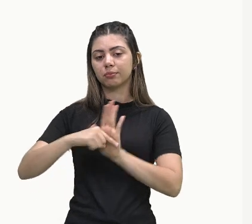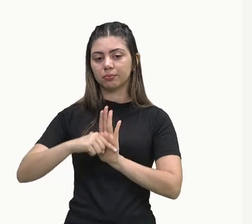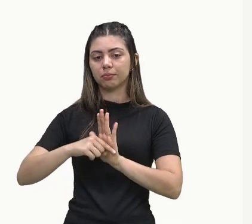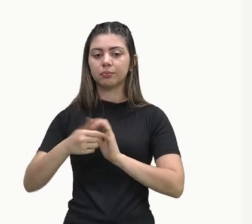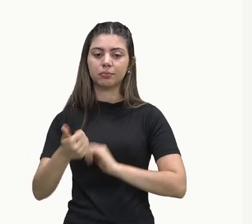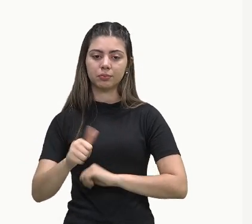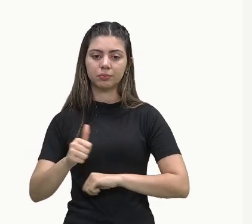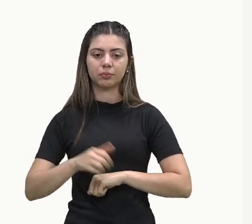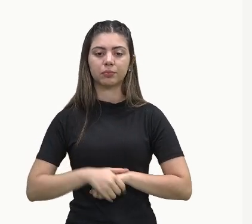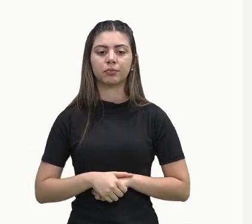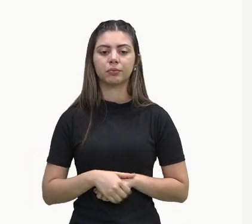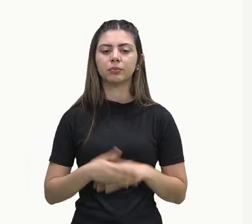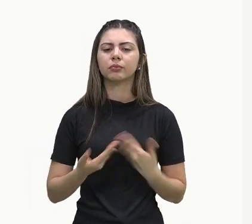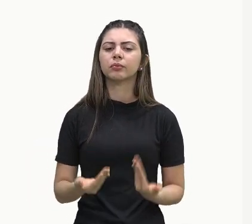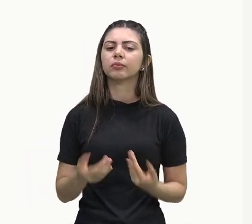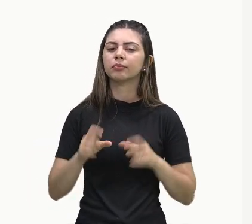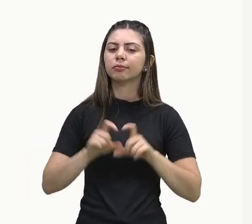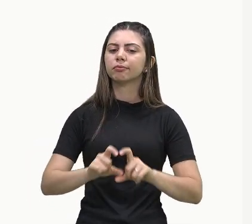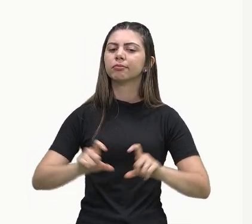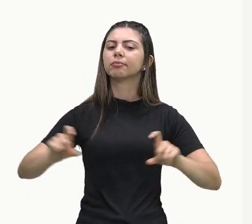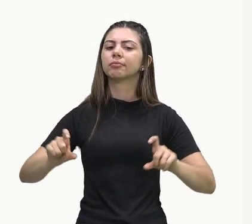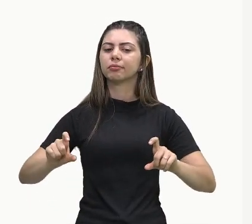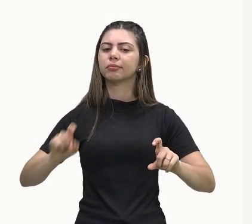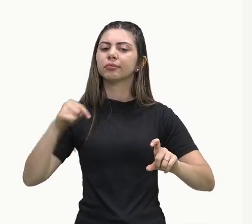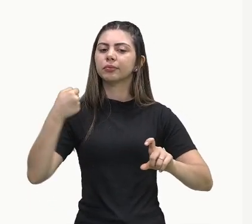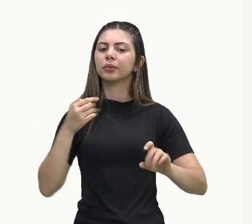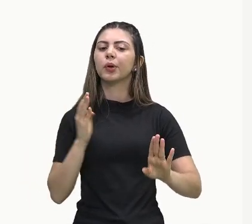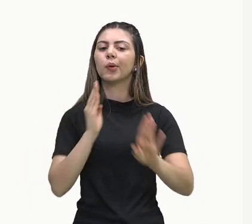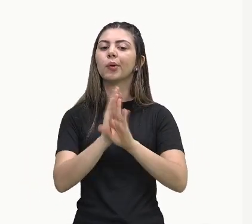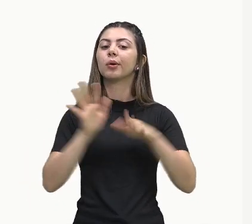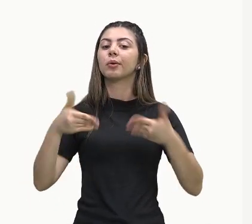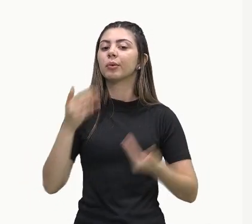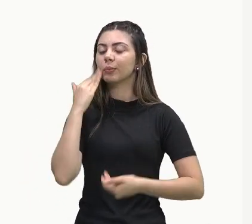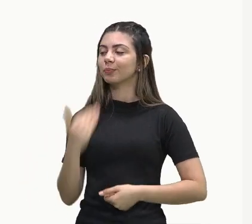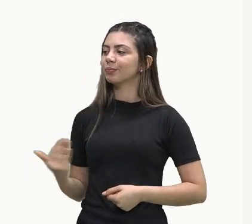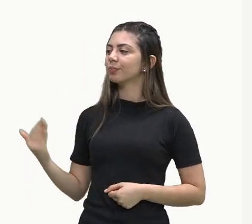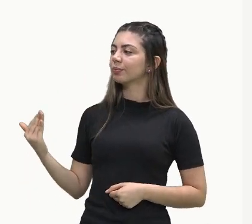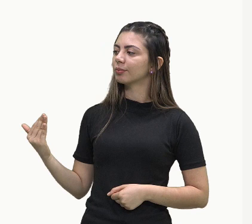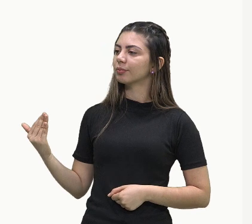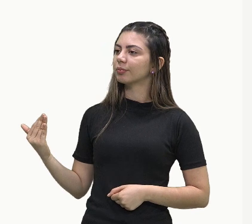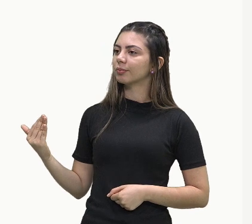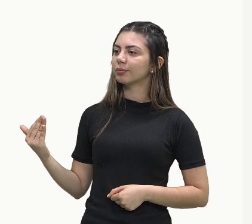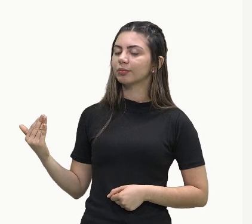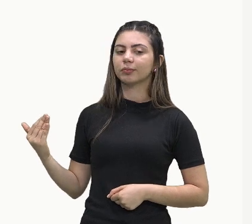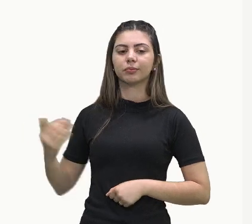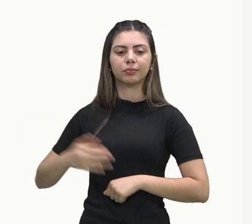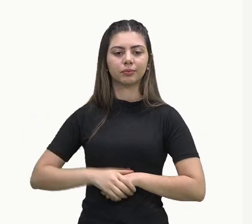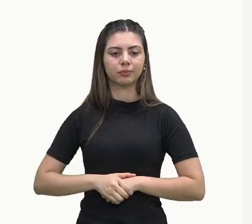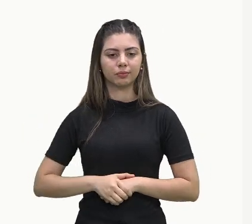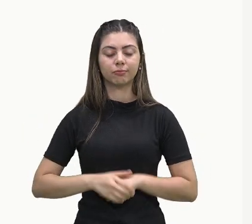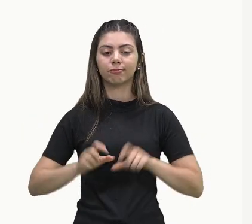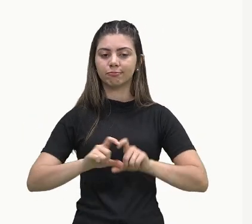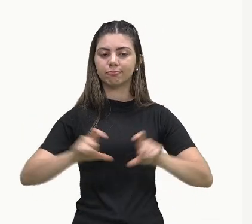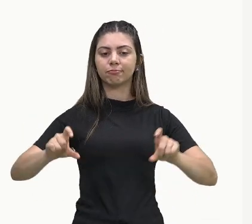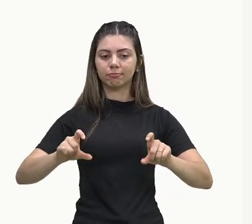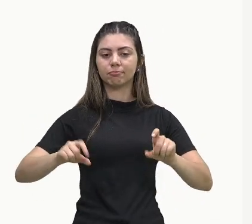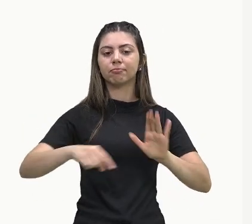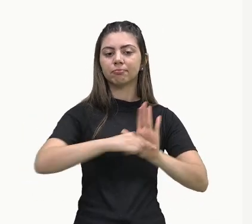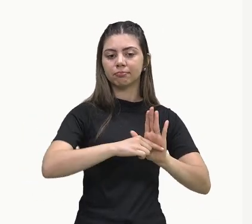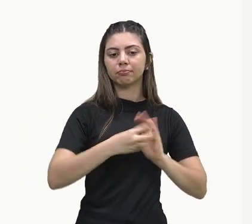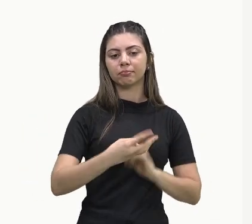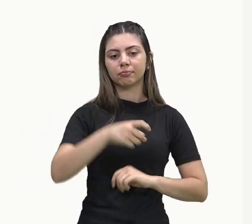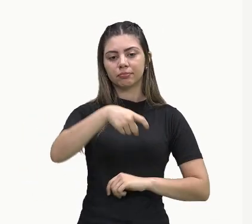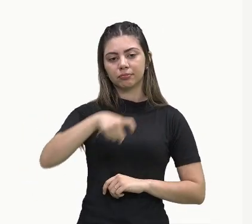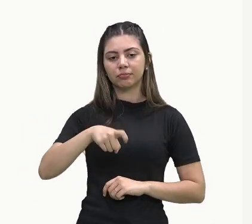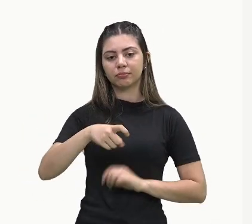então Ó quem é a equação reduzida da reta a equação reduzida da reta é